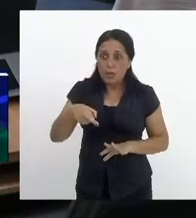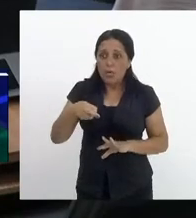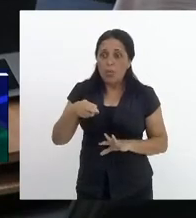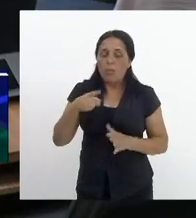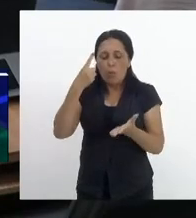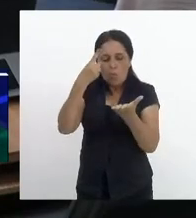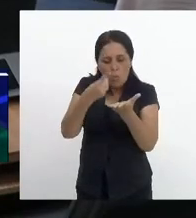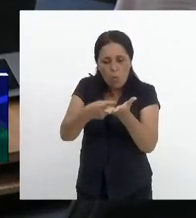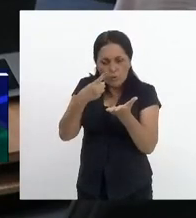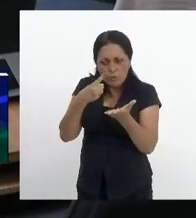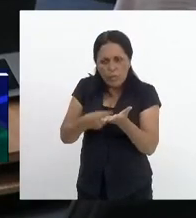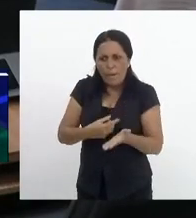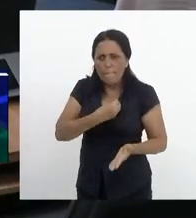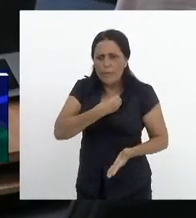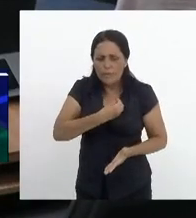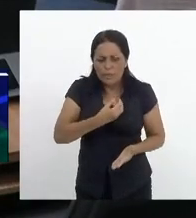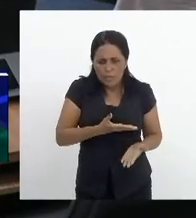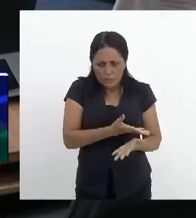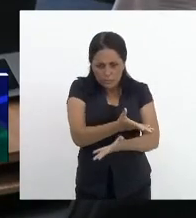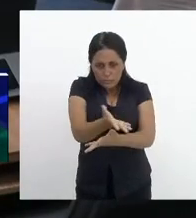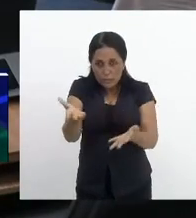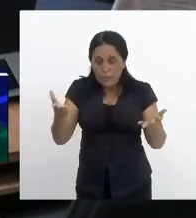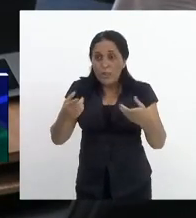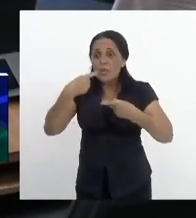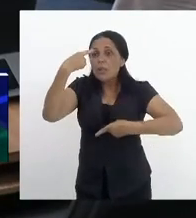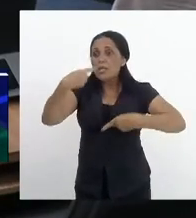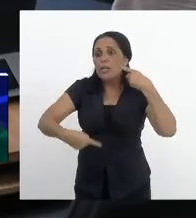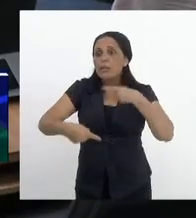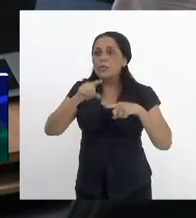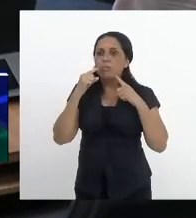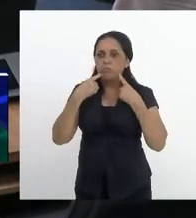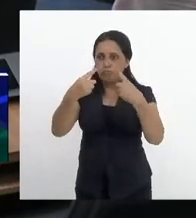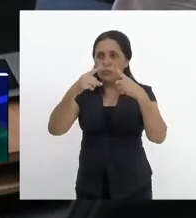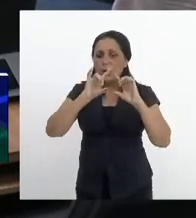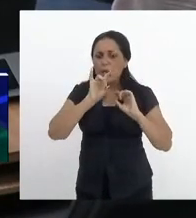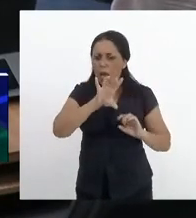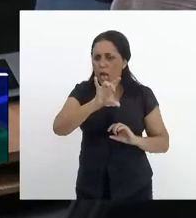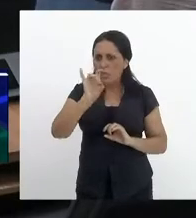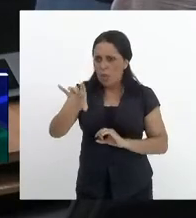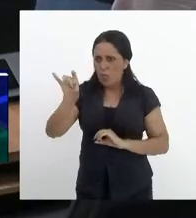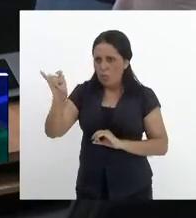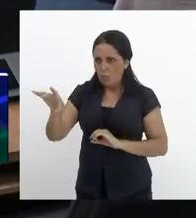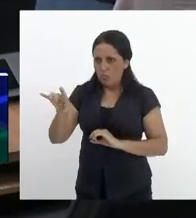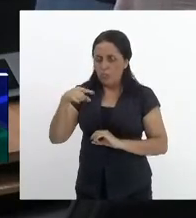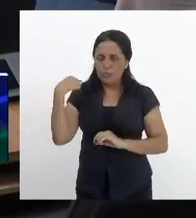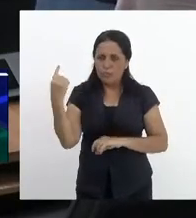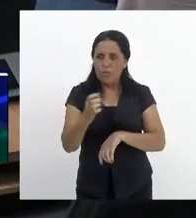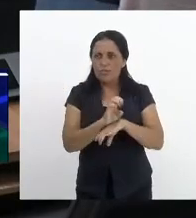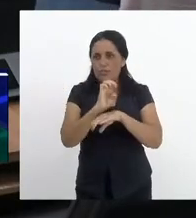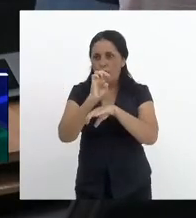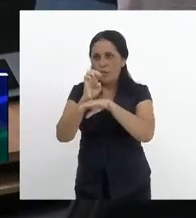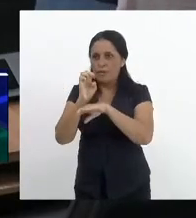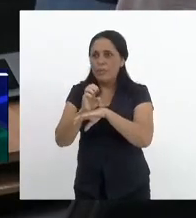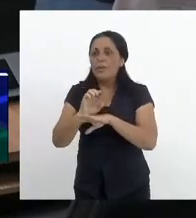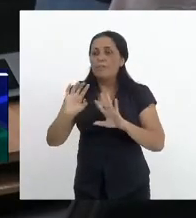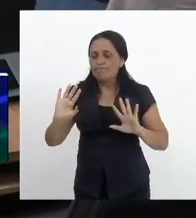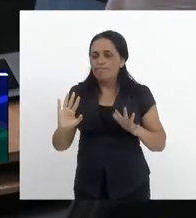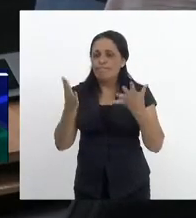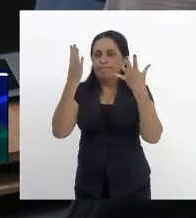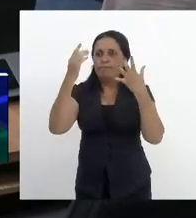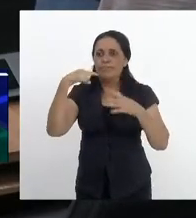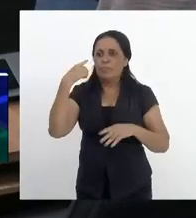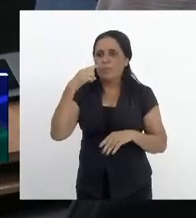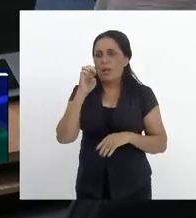com a crítica dos servidores públicos do nosso Estado. Segundo, saudar o deputado Eurico Júnior,